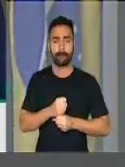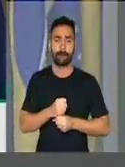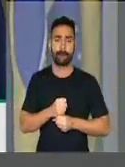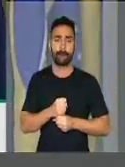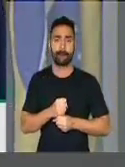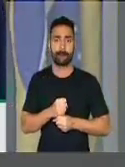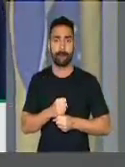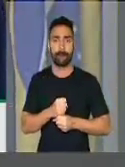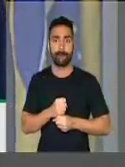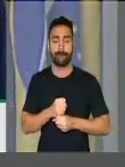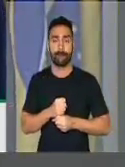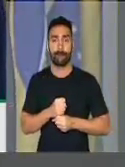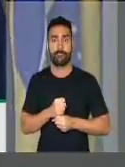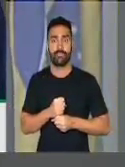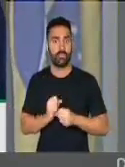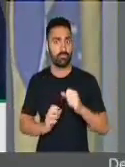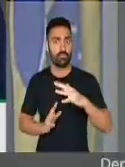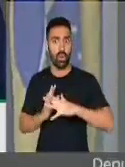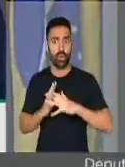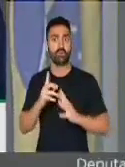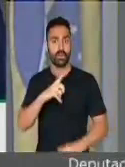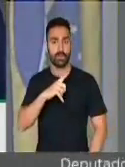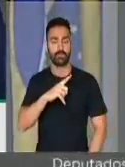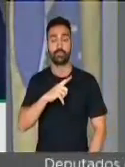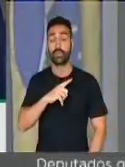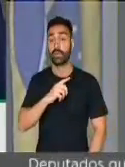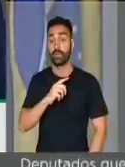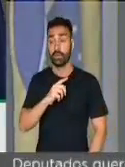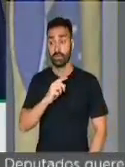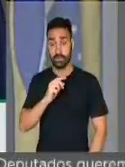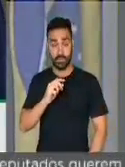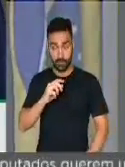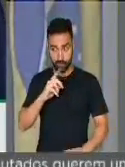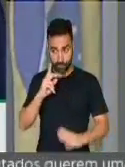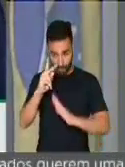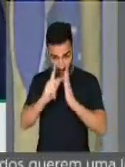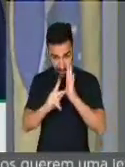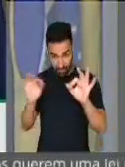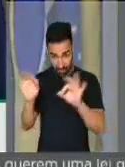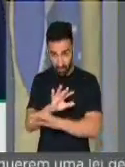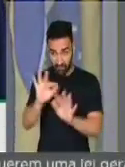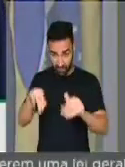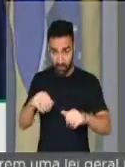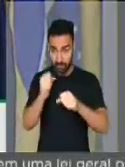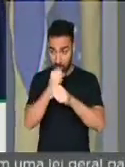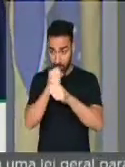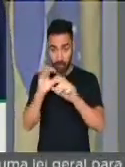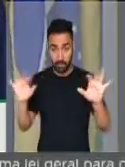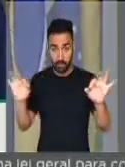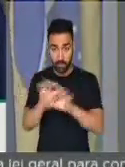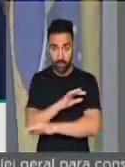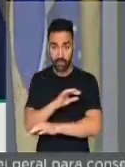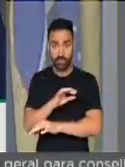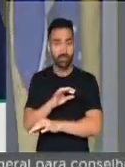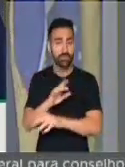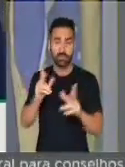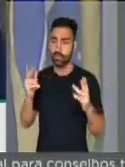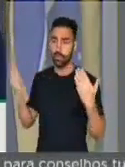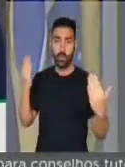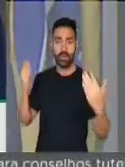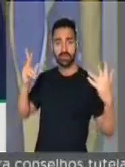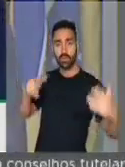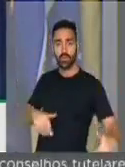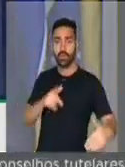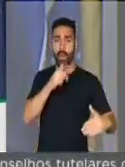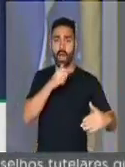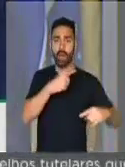que, ao terminar todo o projeto, será equivalente às maiores usinas hidrelétricas